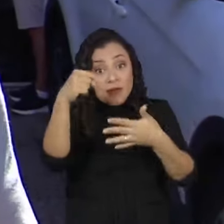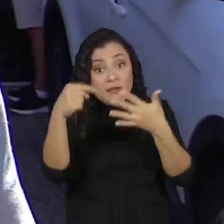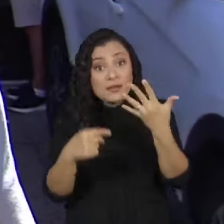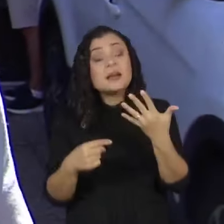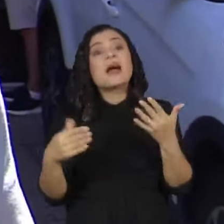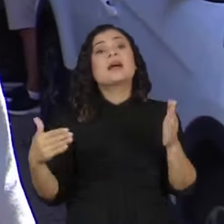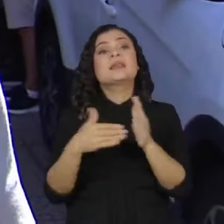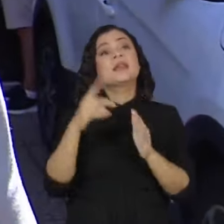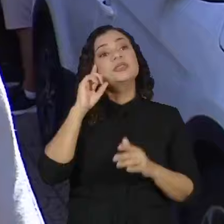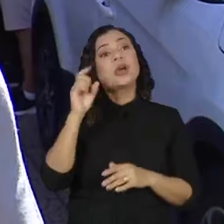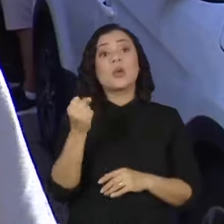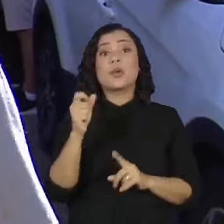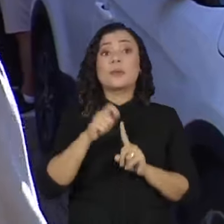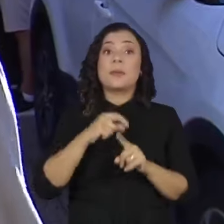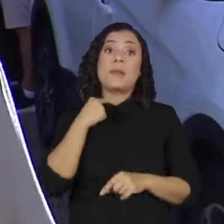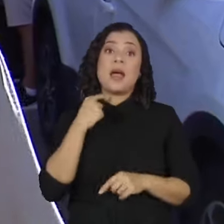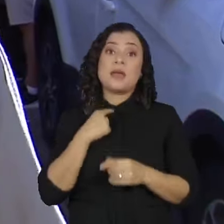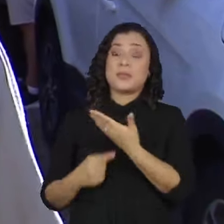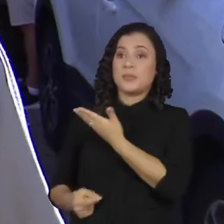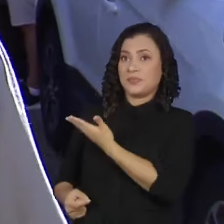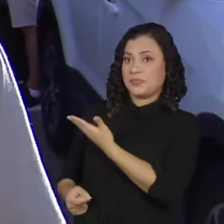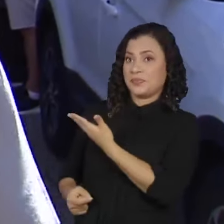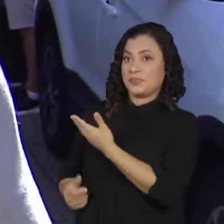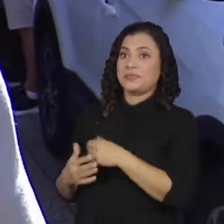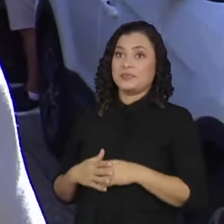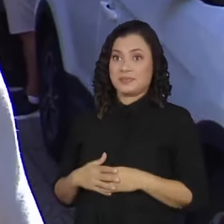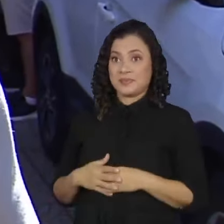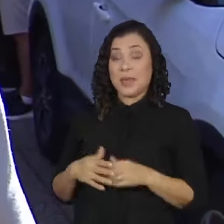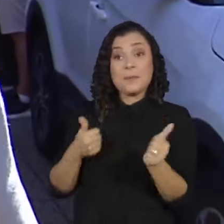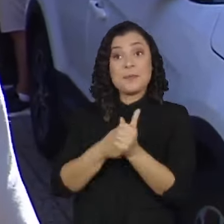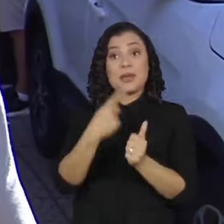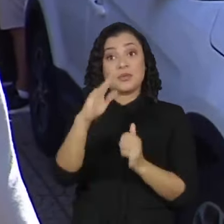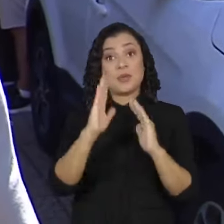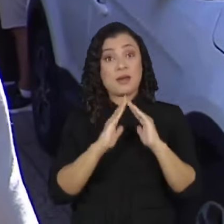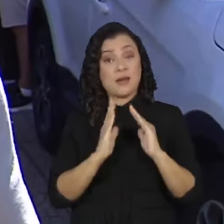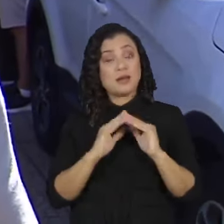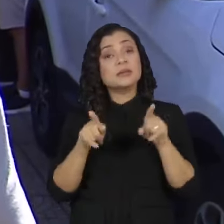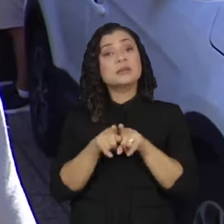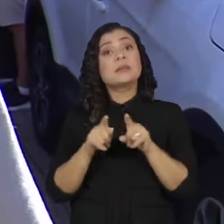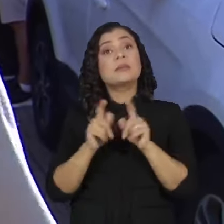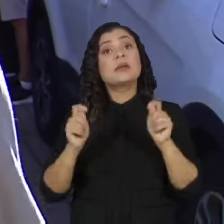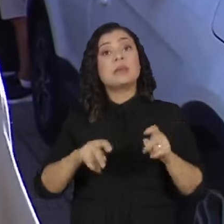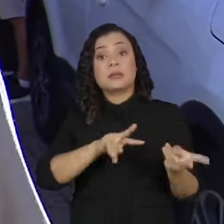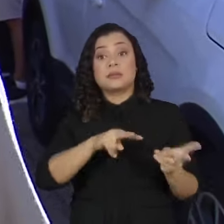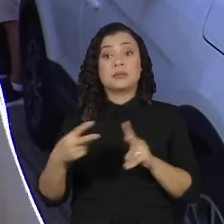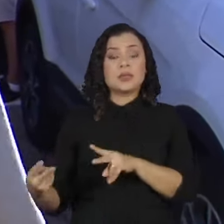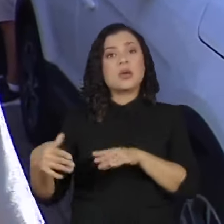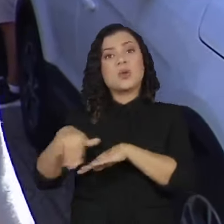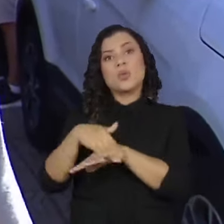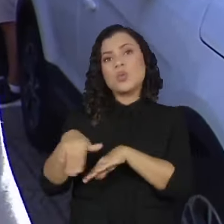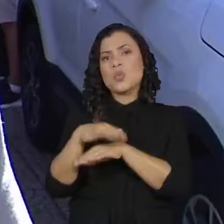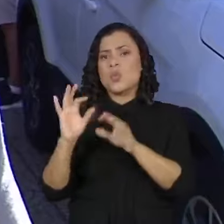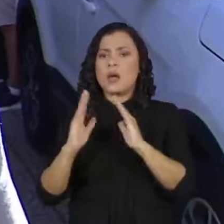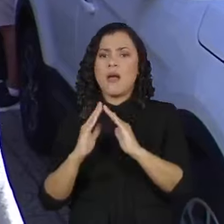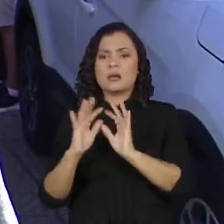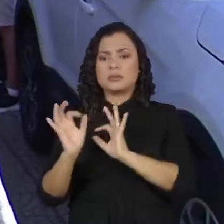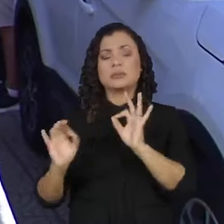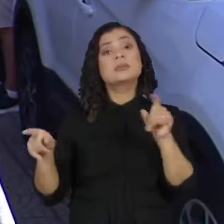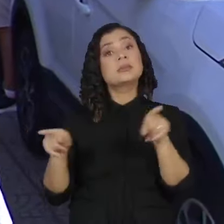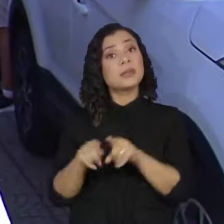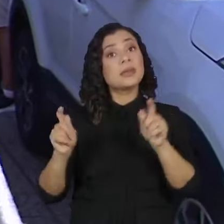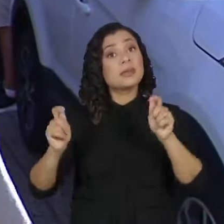dia 8 de Maio procure o cartório eleitoral mais próximo de você e para quem tá transferindo ou regularizando o título O processo